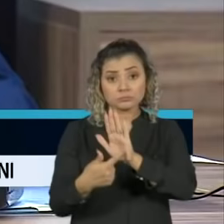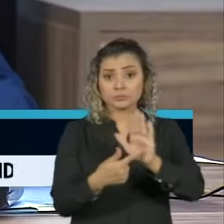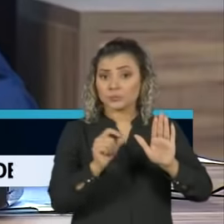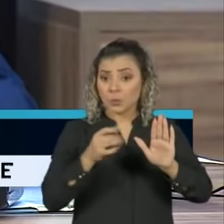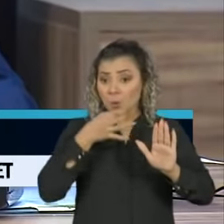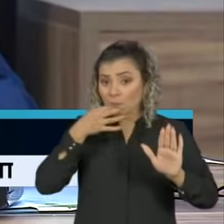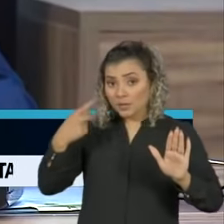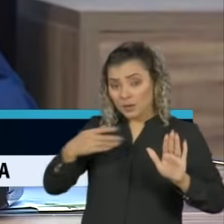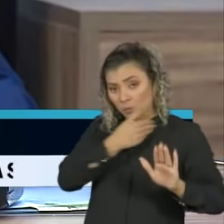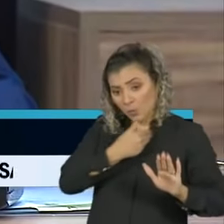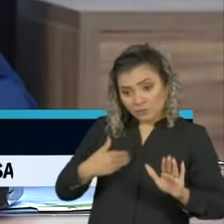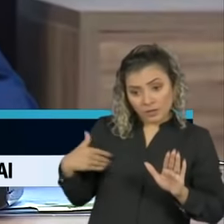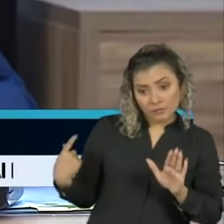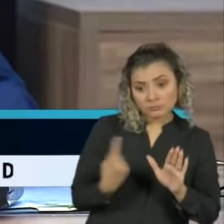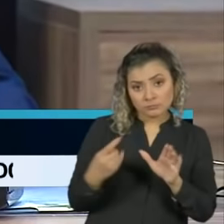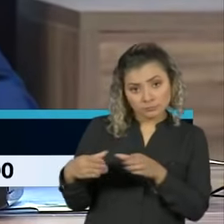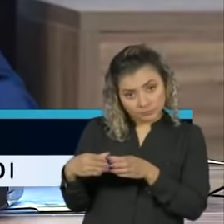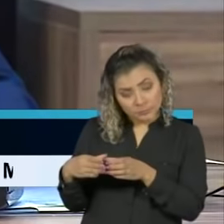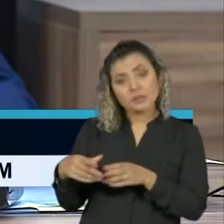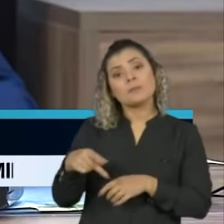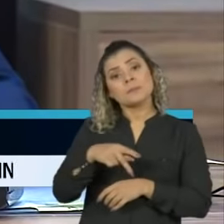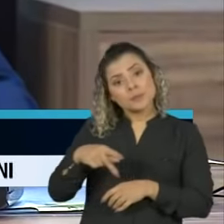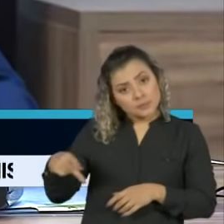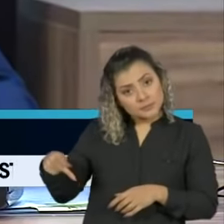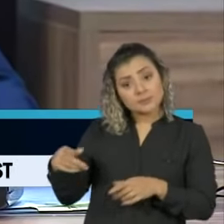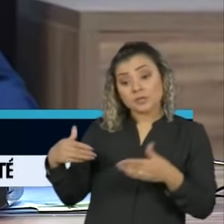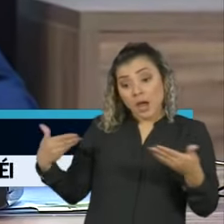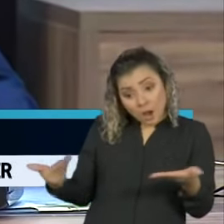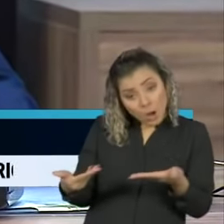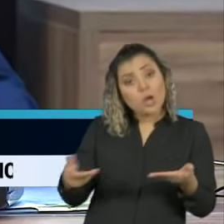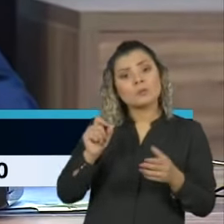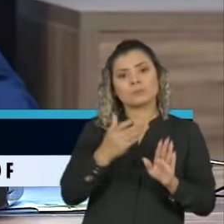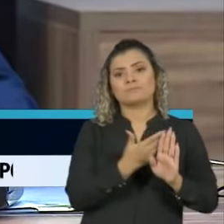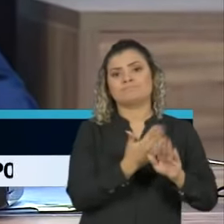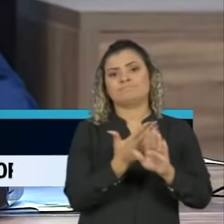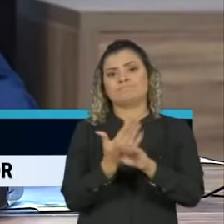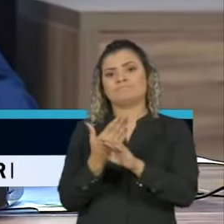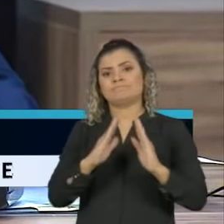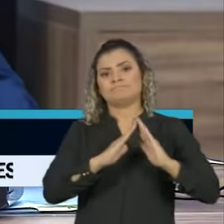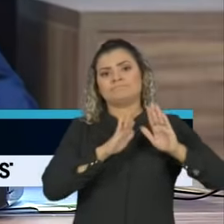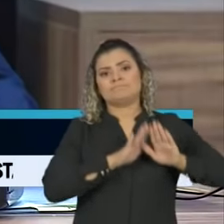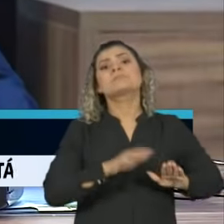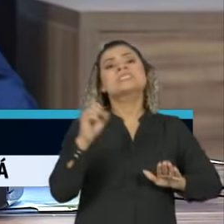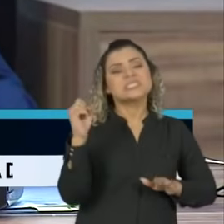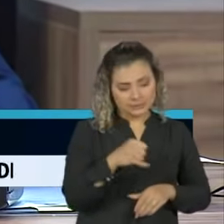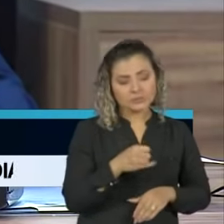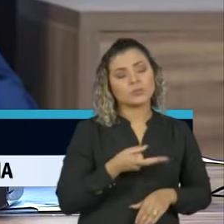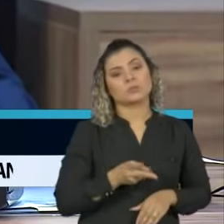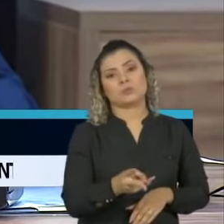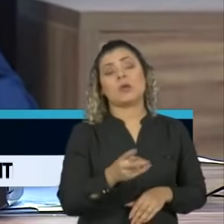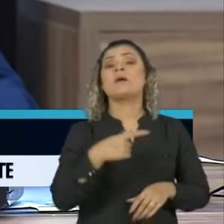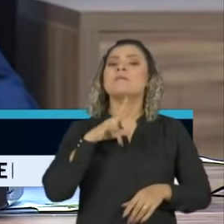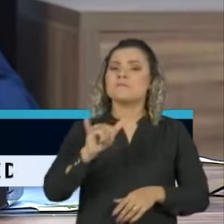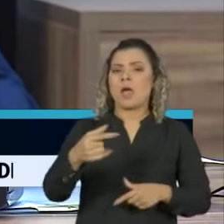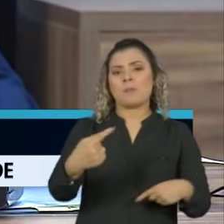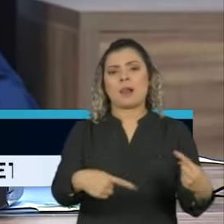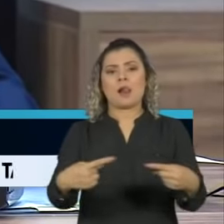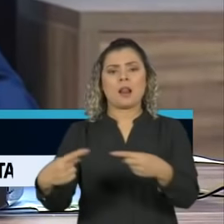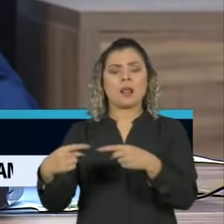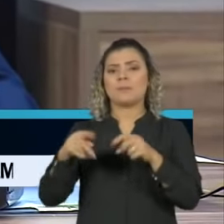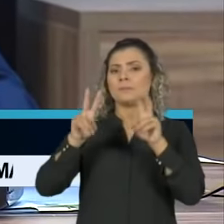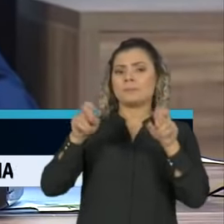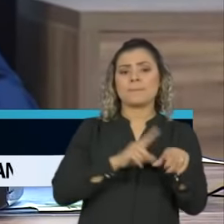posição do governo, até o presente momento, é pelo isolamento e pelo distanciamento. Ainda vai se discutir questão